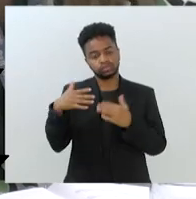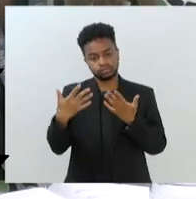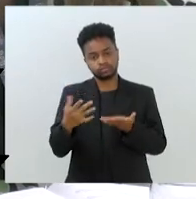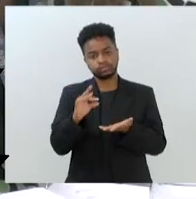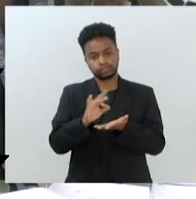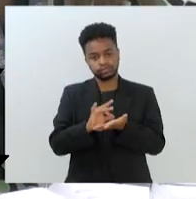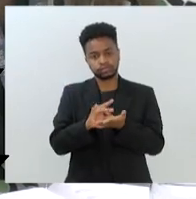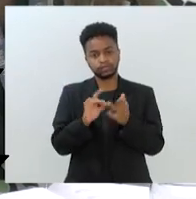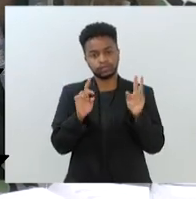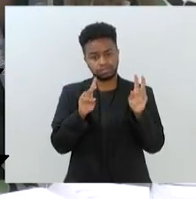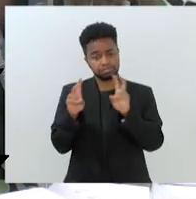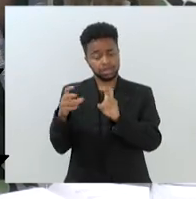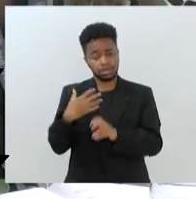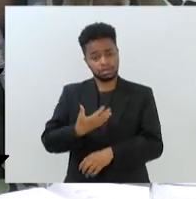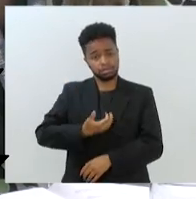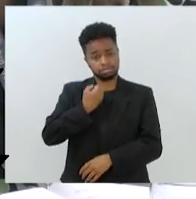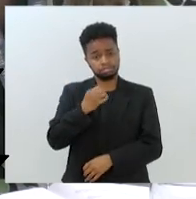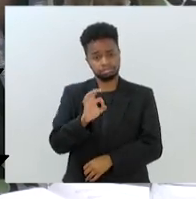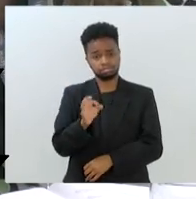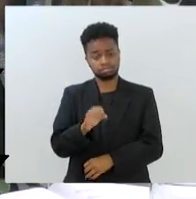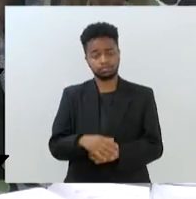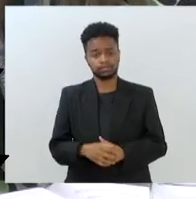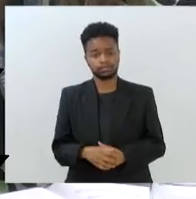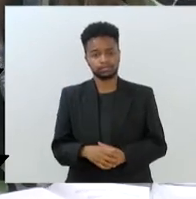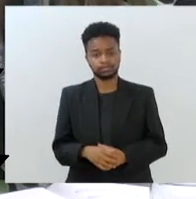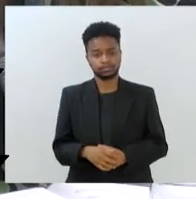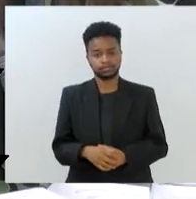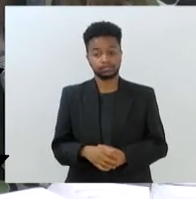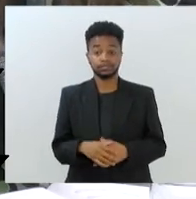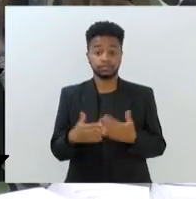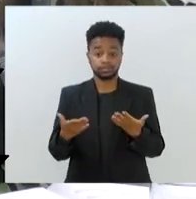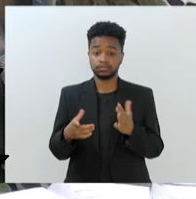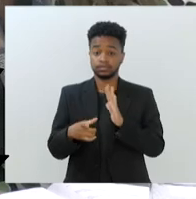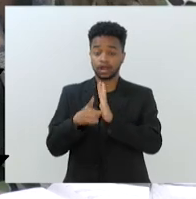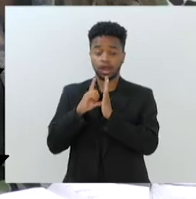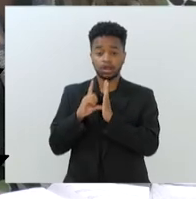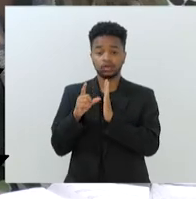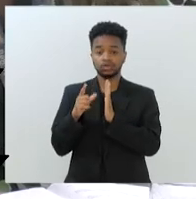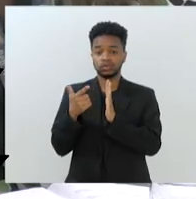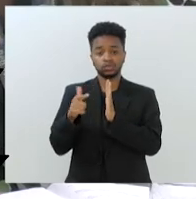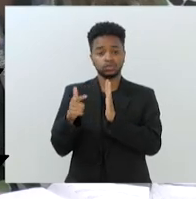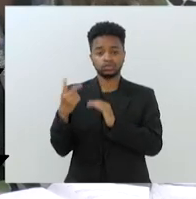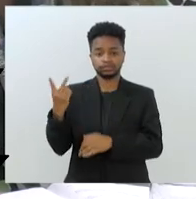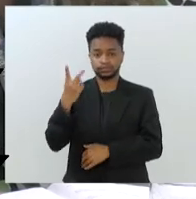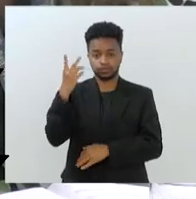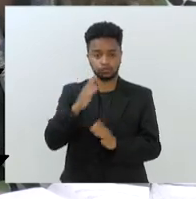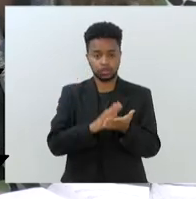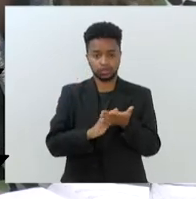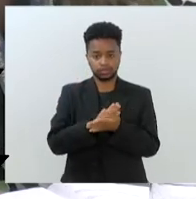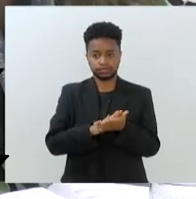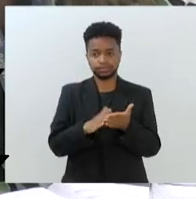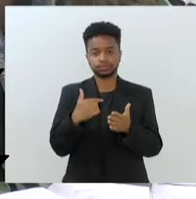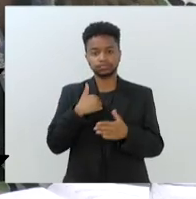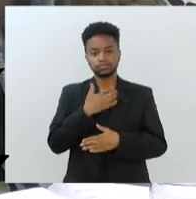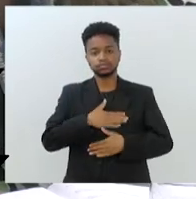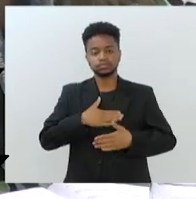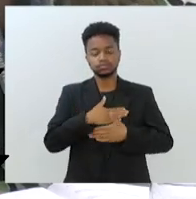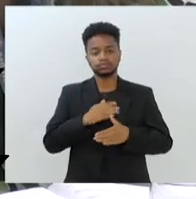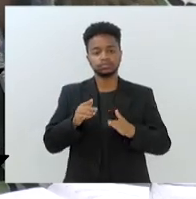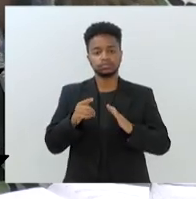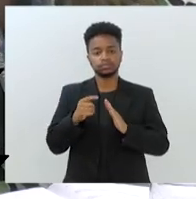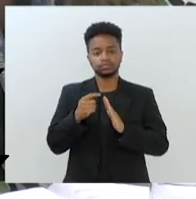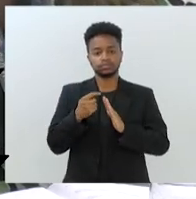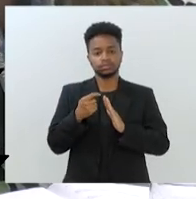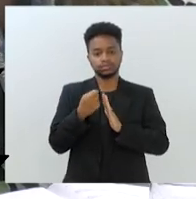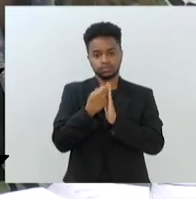questão até surpreendente, né? Mas, e que não havia sido reconhecido. E eu gostei também da emenda, eu tinha